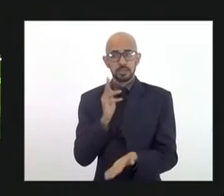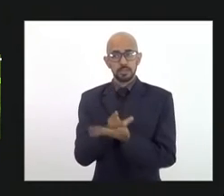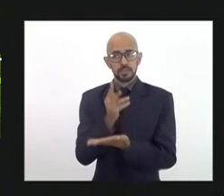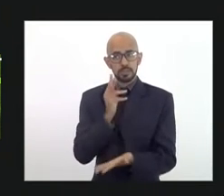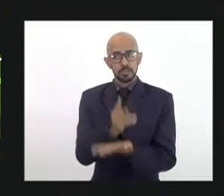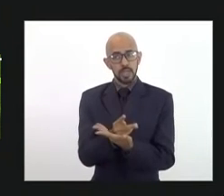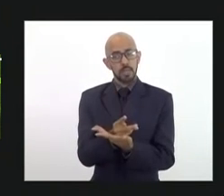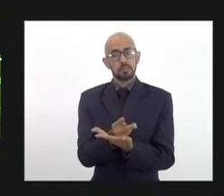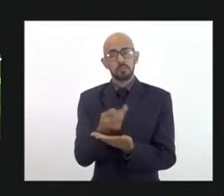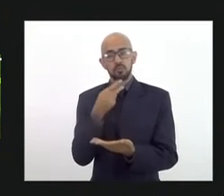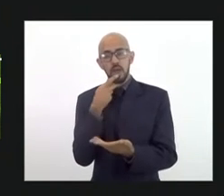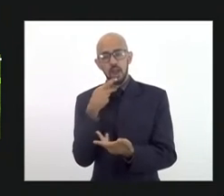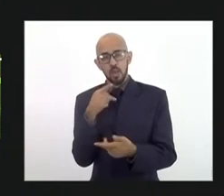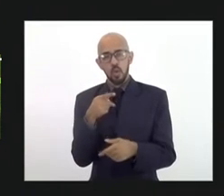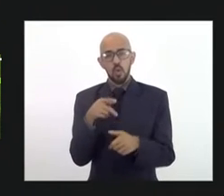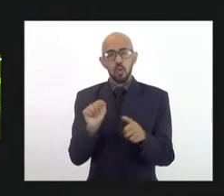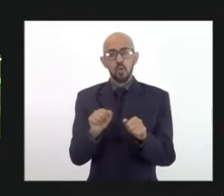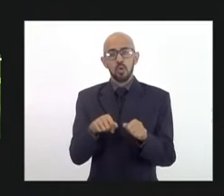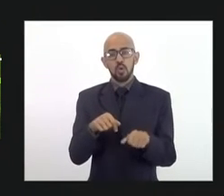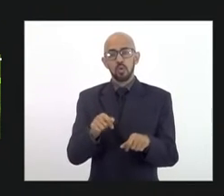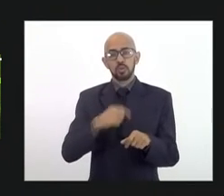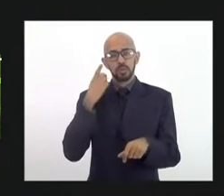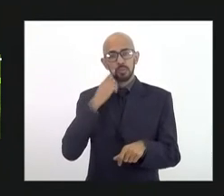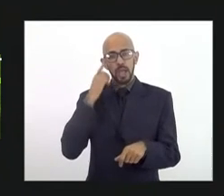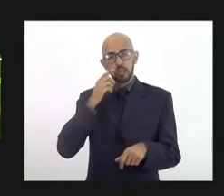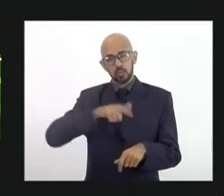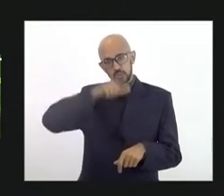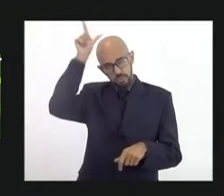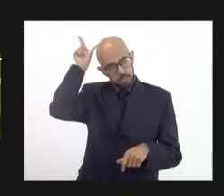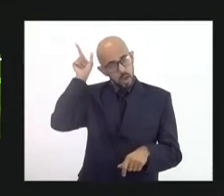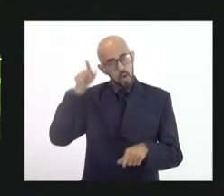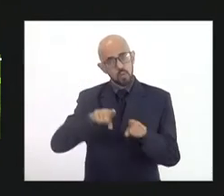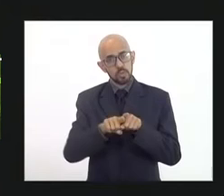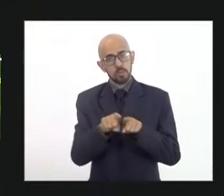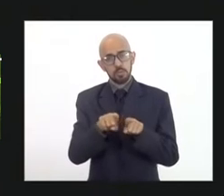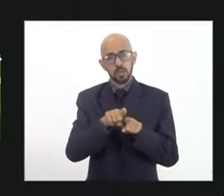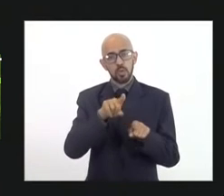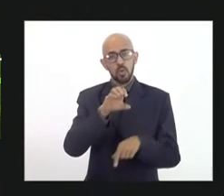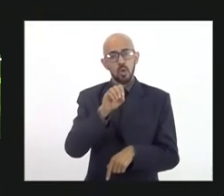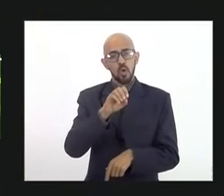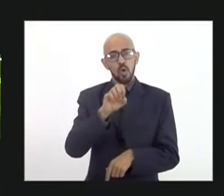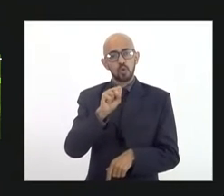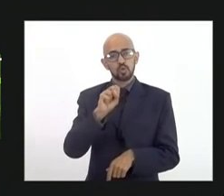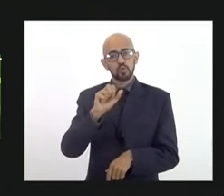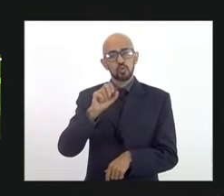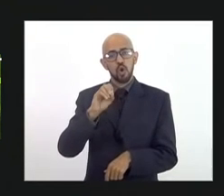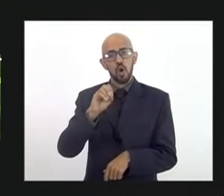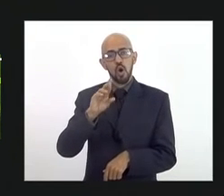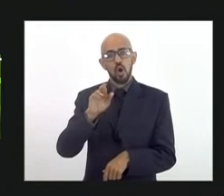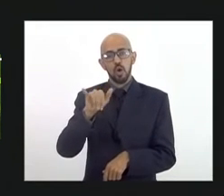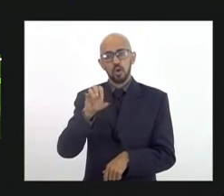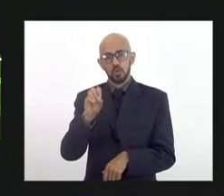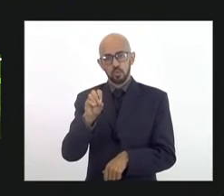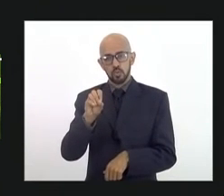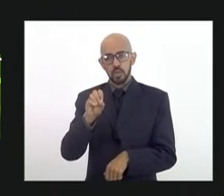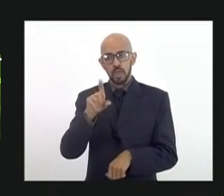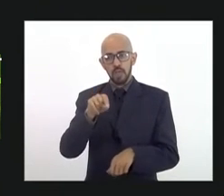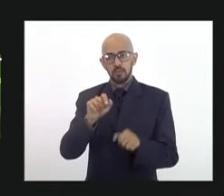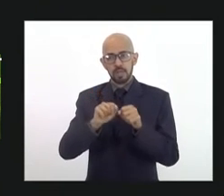com o Osório, é um aprendizado, com o deputado Luiz Paulo. A gente precisa, digamos assim, fazer com que esse